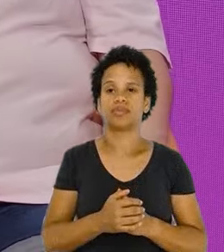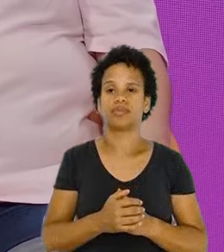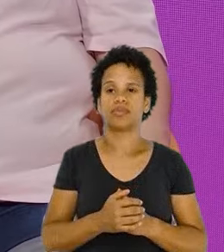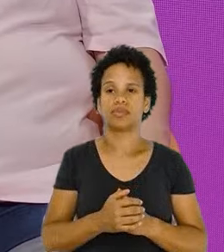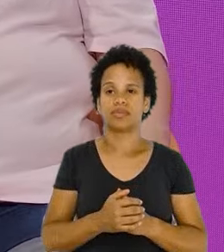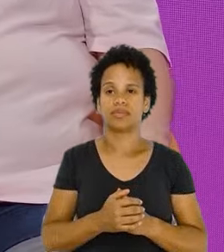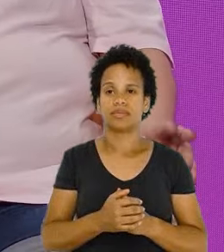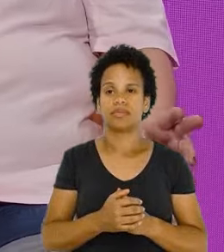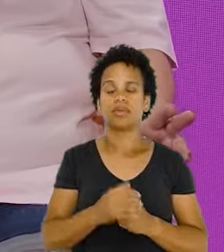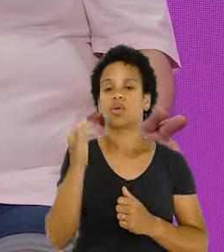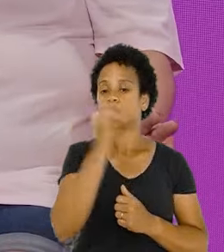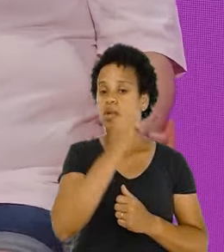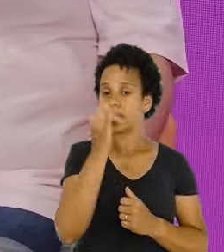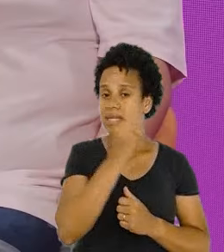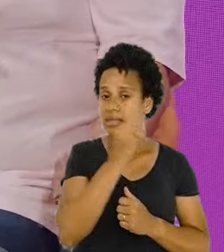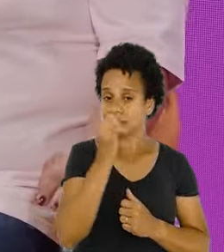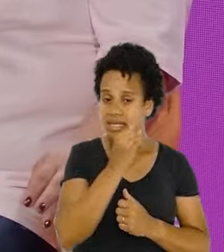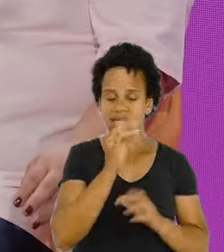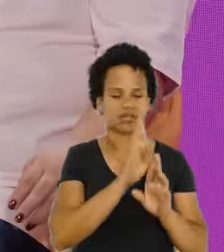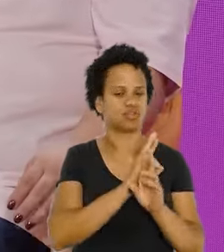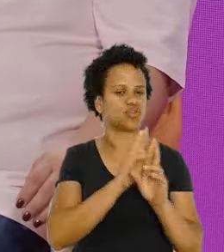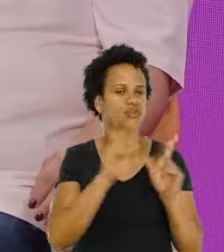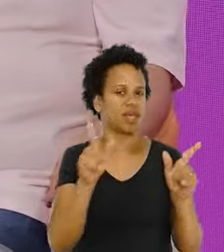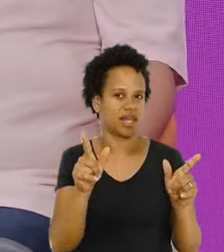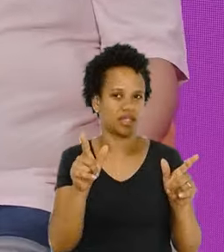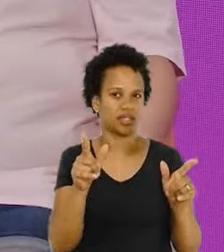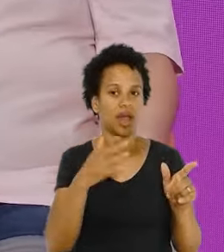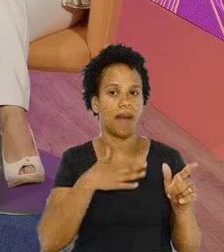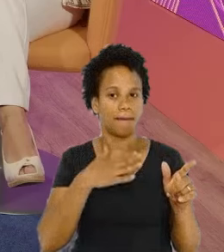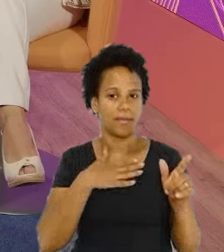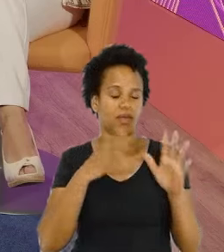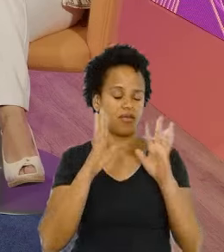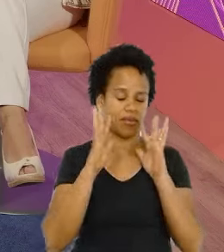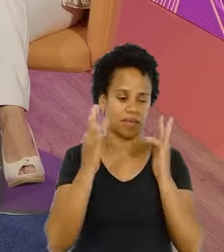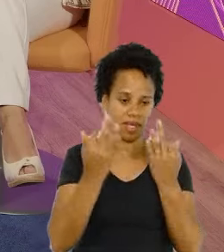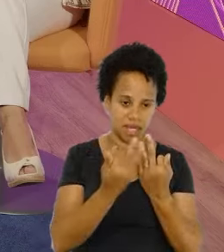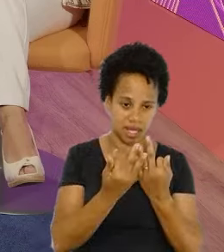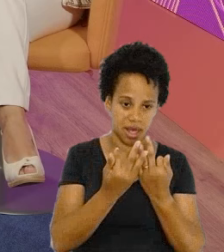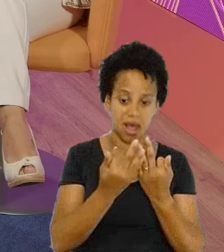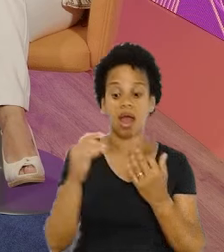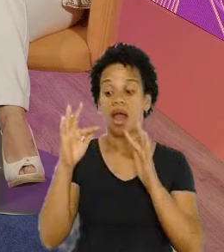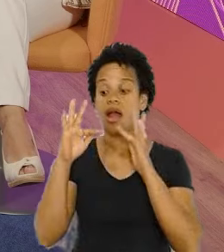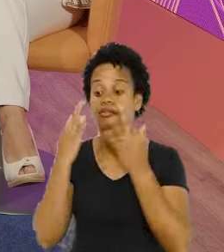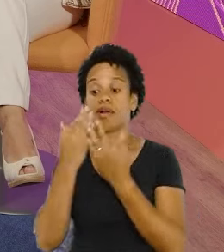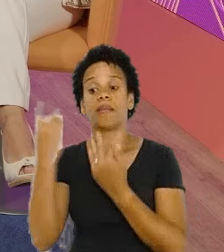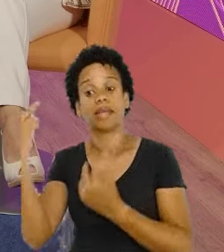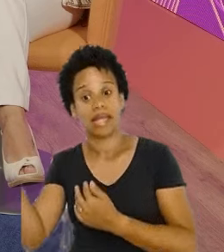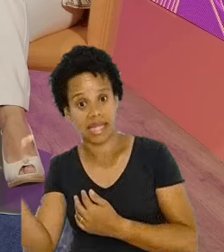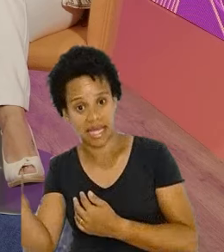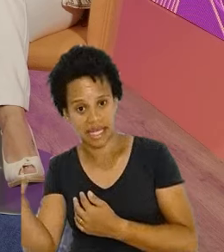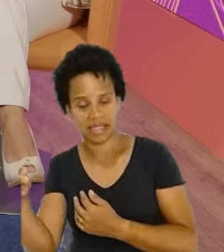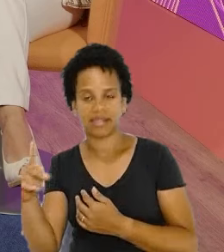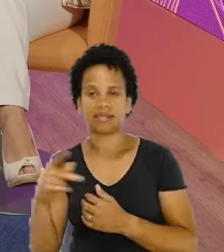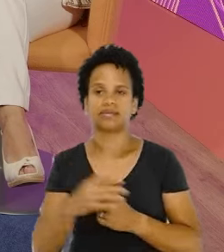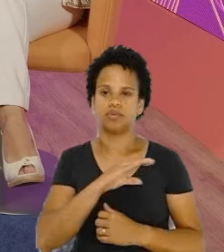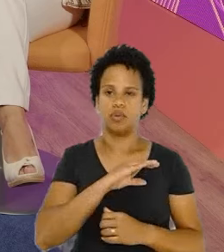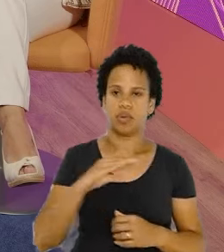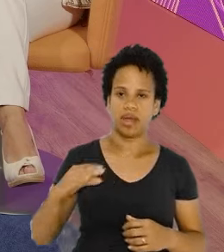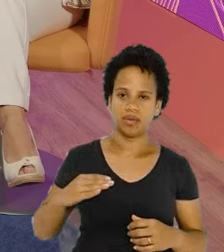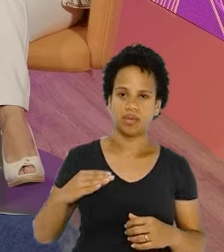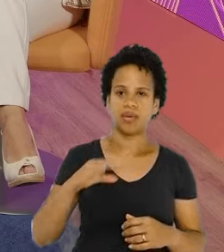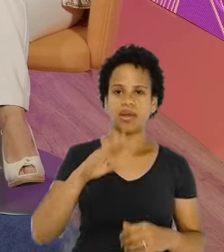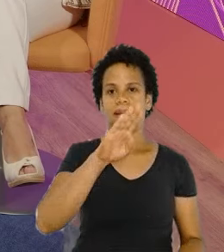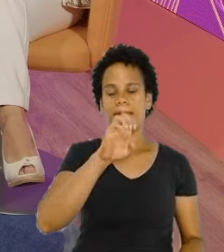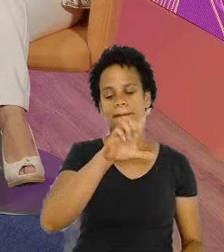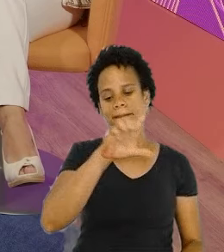e o super nome italiano diferente a minha é minha família e família eh